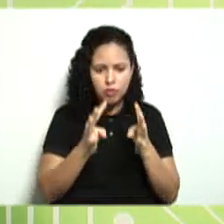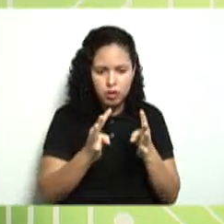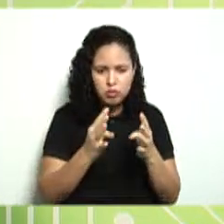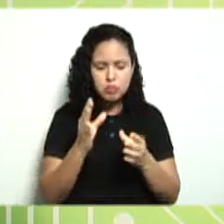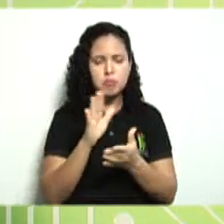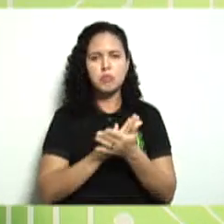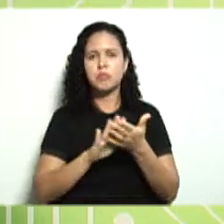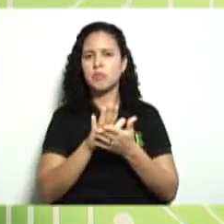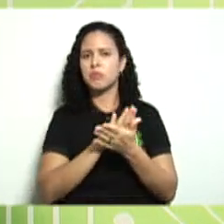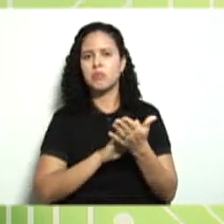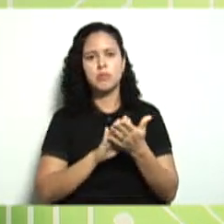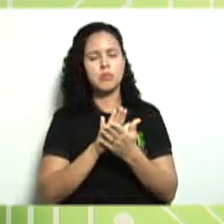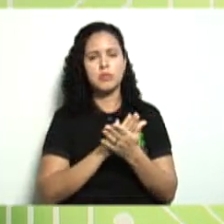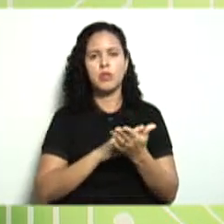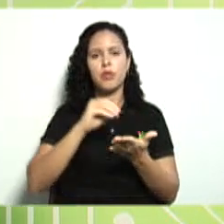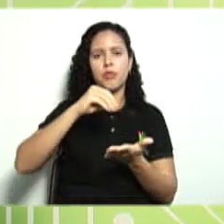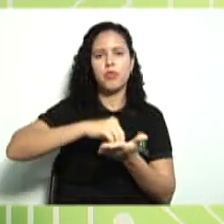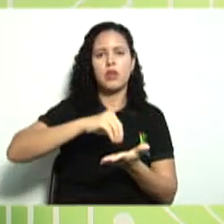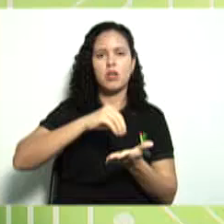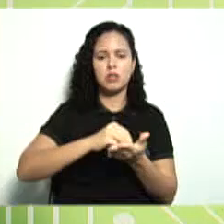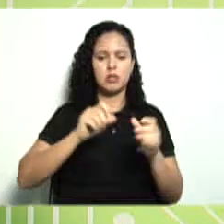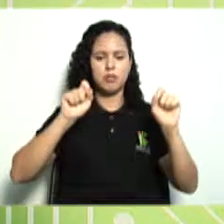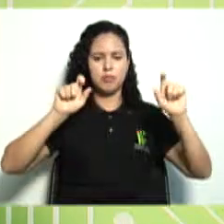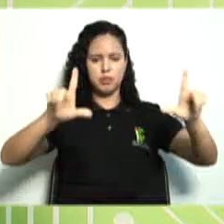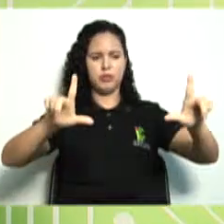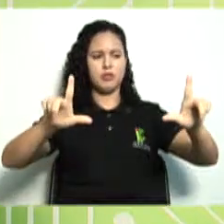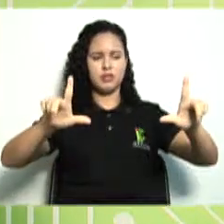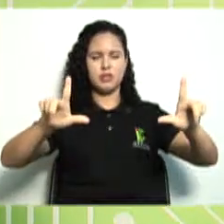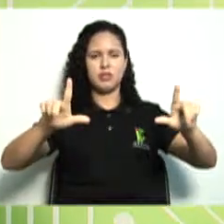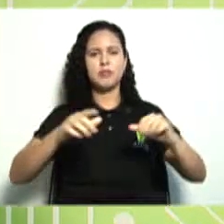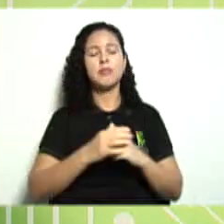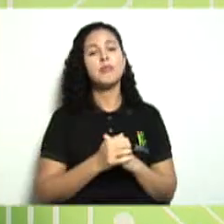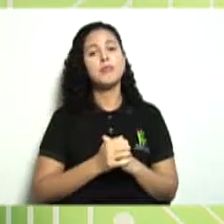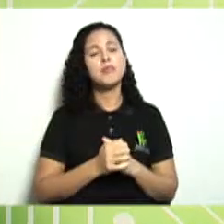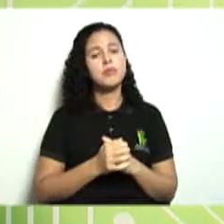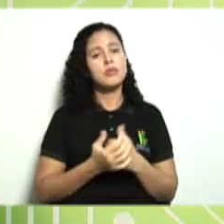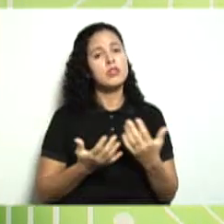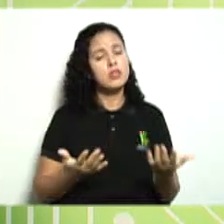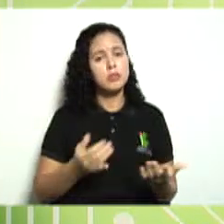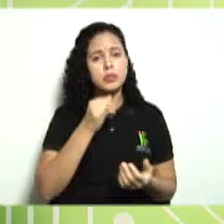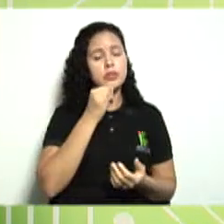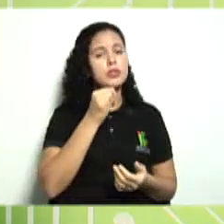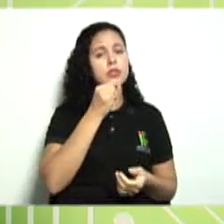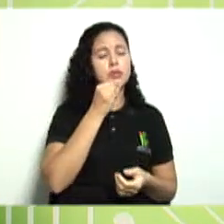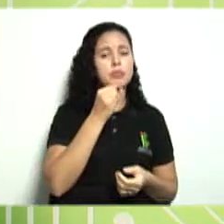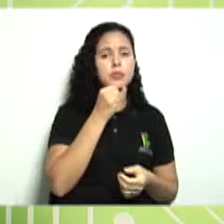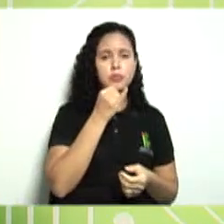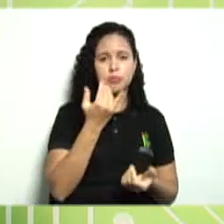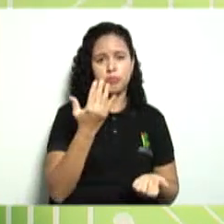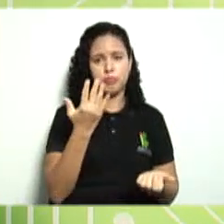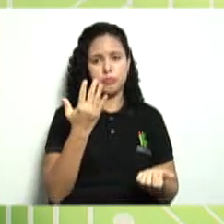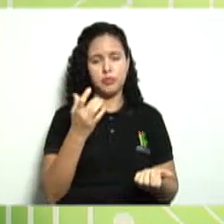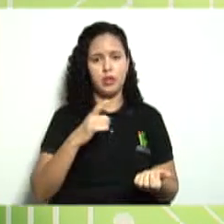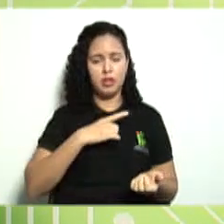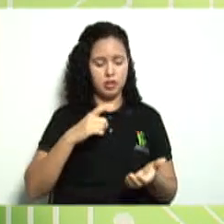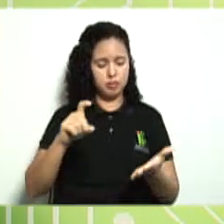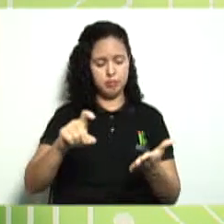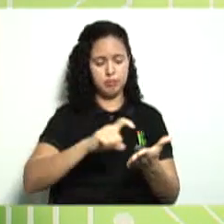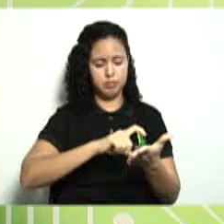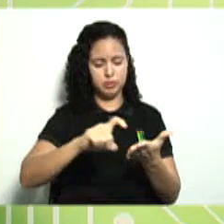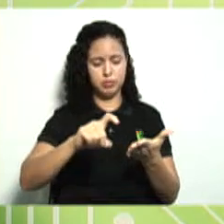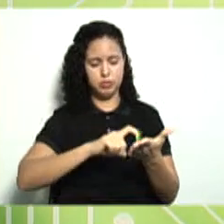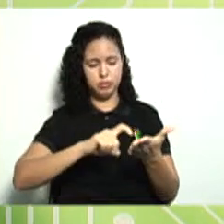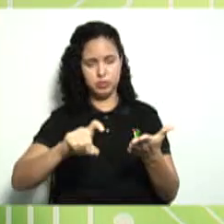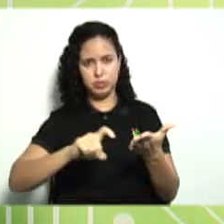informação? Não, porque está faltando um componente. Mas não existe, por exemplo, só o monitor, por exemplo. Existe impressora, vários.